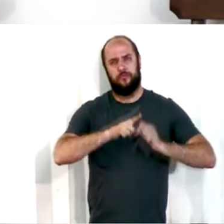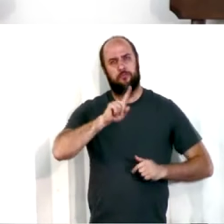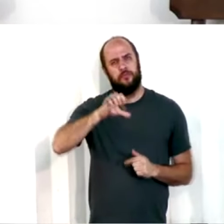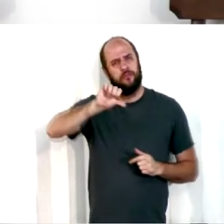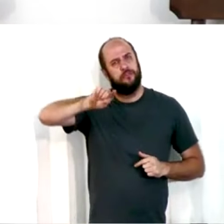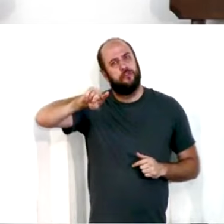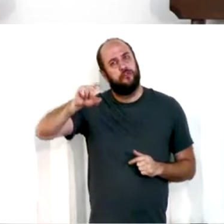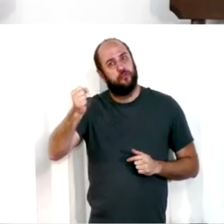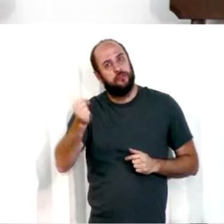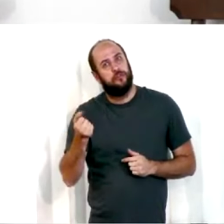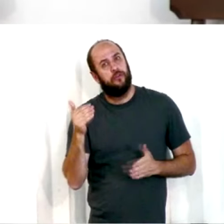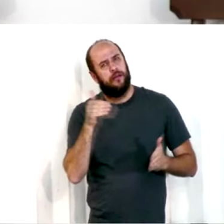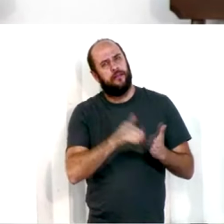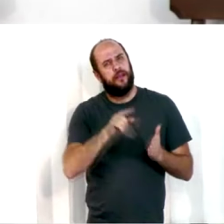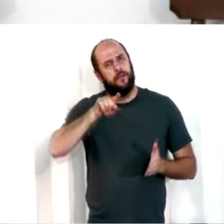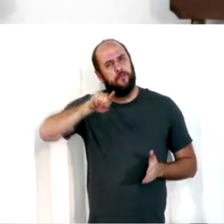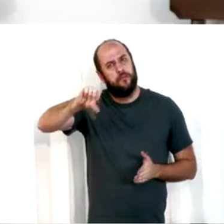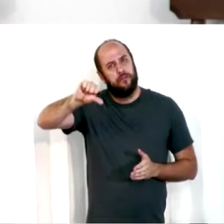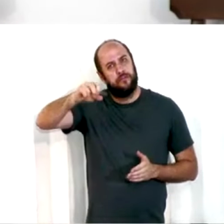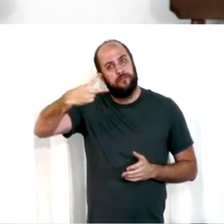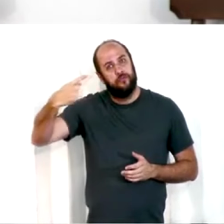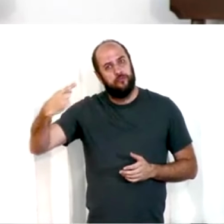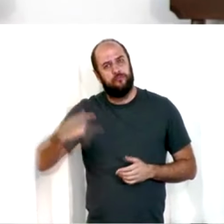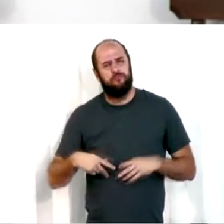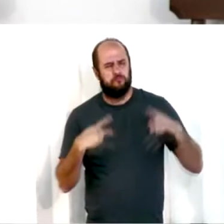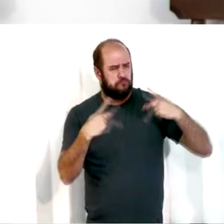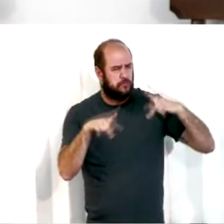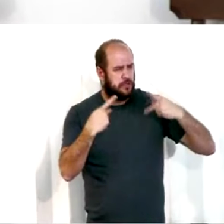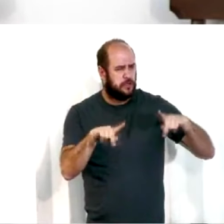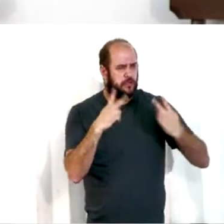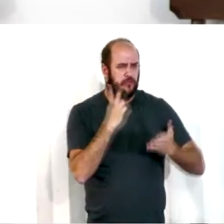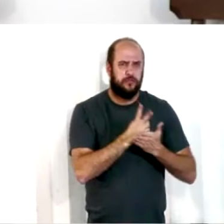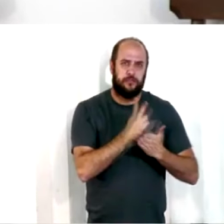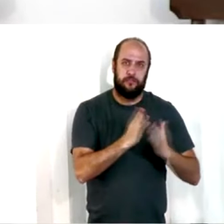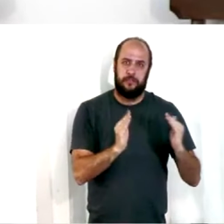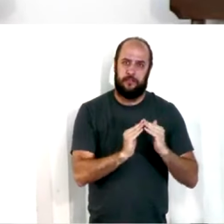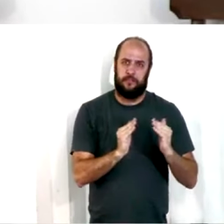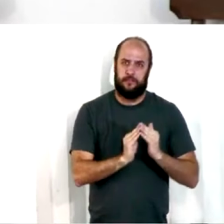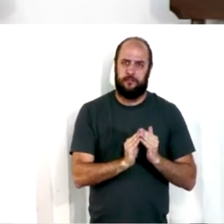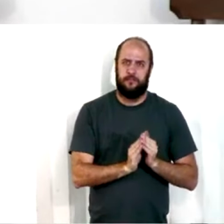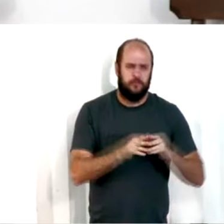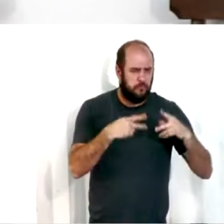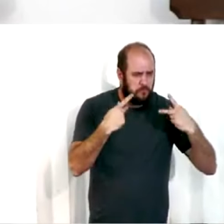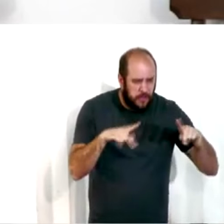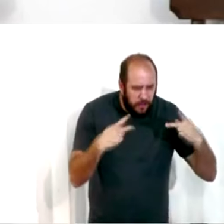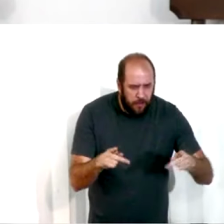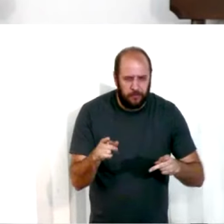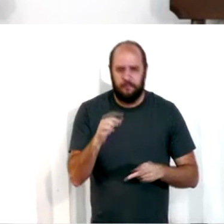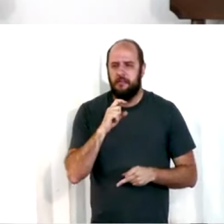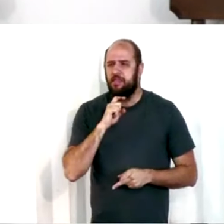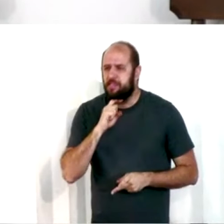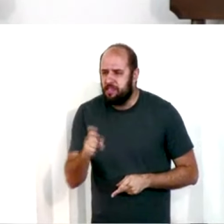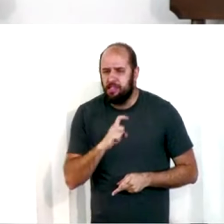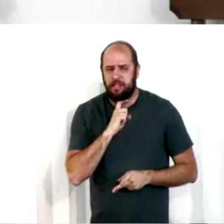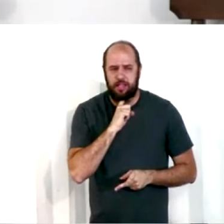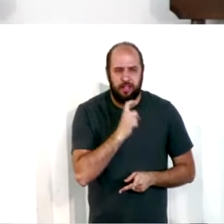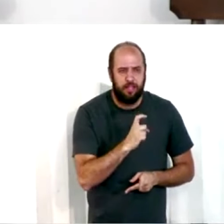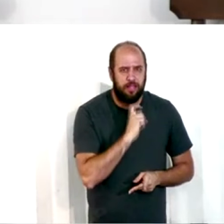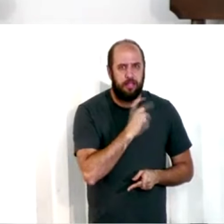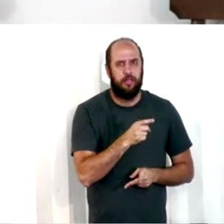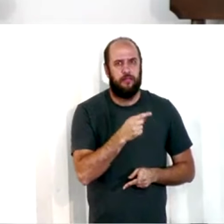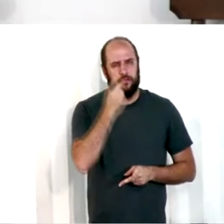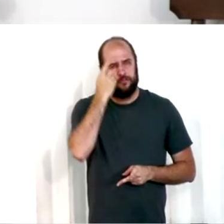a 1921, pregando todos os dias na sala da sua casa, e as pessoas não vinham, e ele pregava e as pessoas não vinham. E aí ele mudou a estratégia, quer saber, eu vou